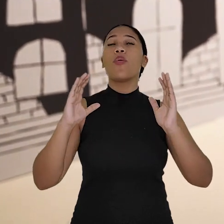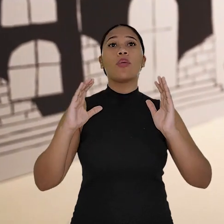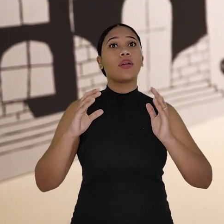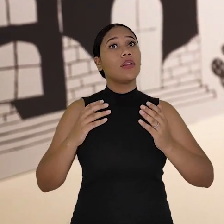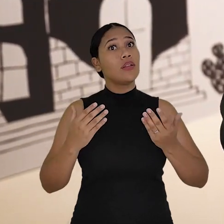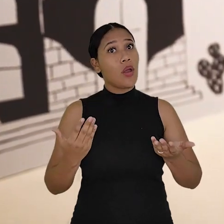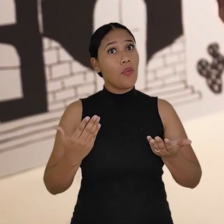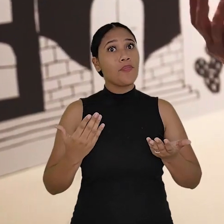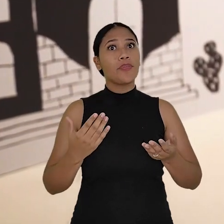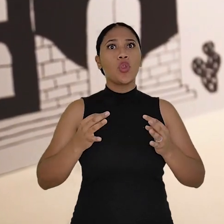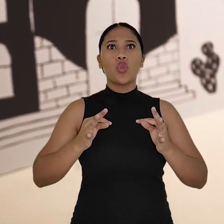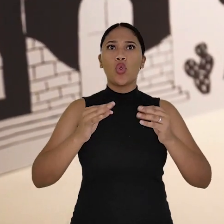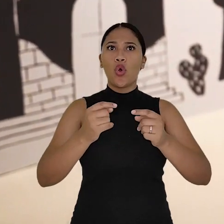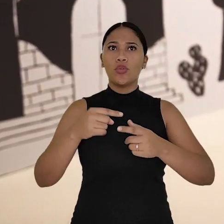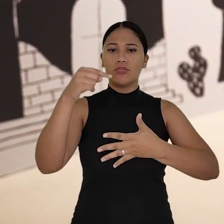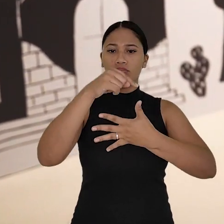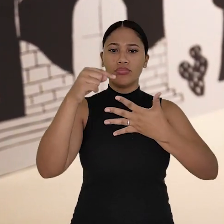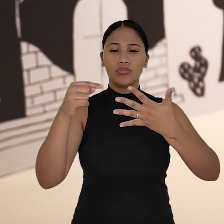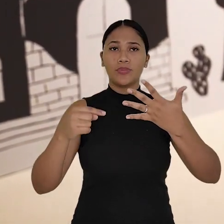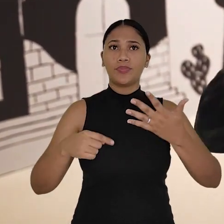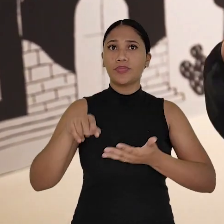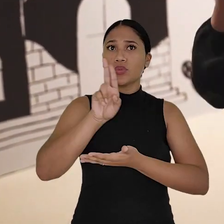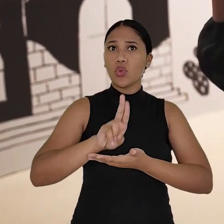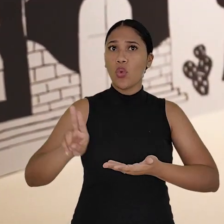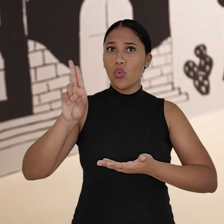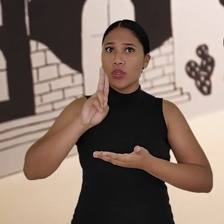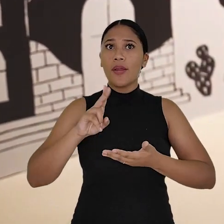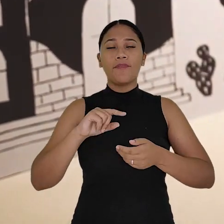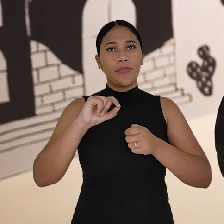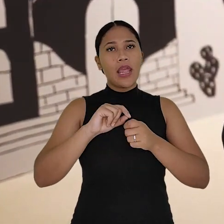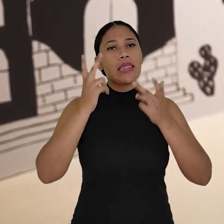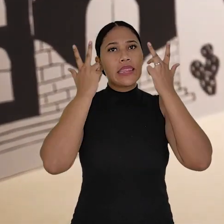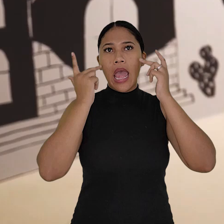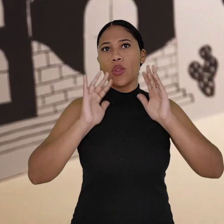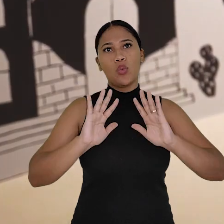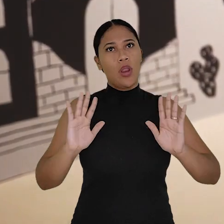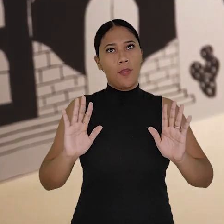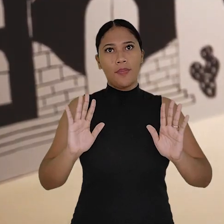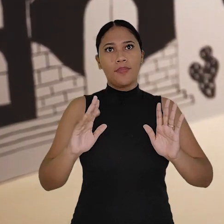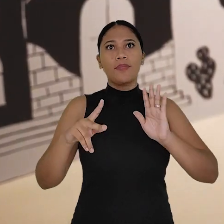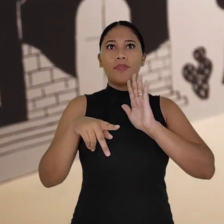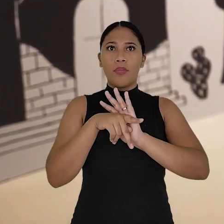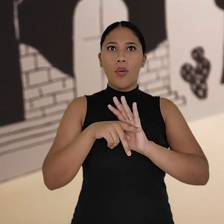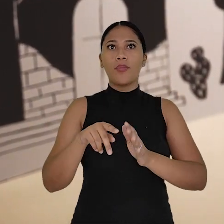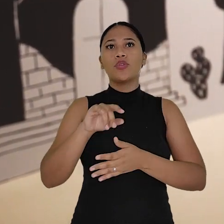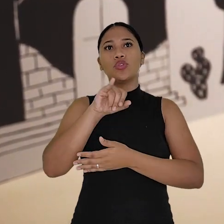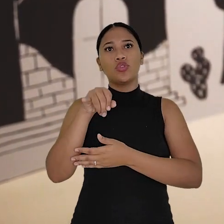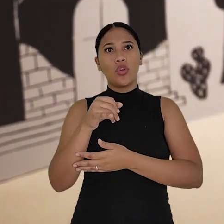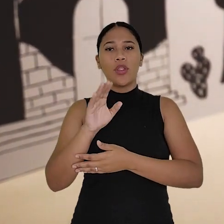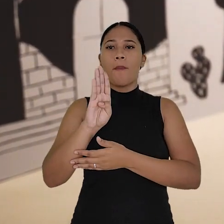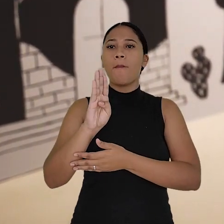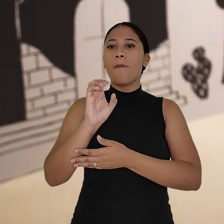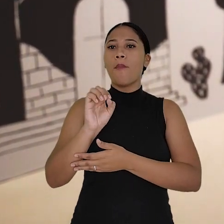céu. Então, todos esses elementos que ele usa, que vieram naturalmente do J.